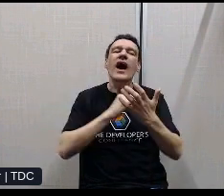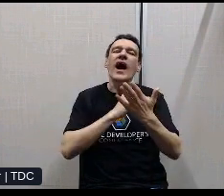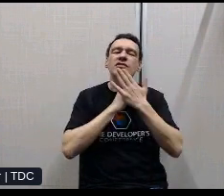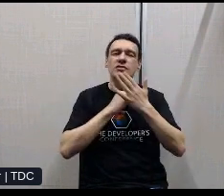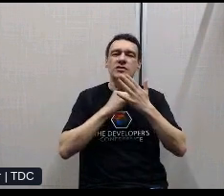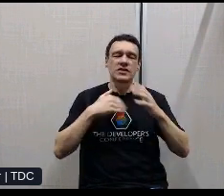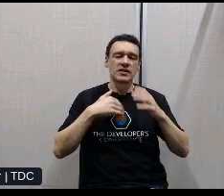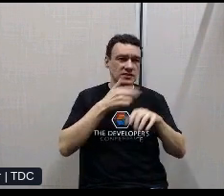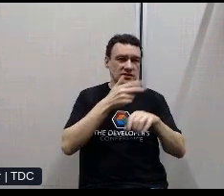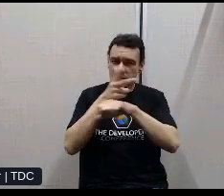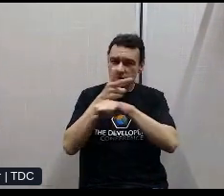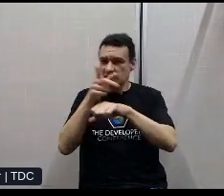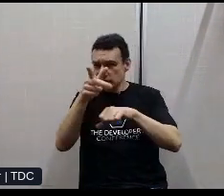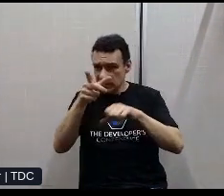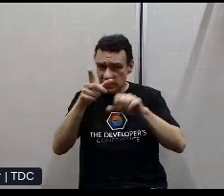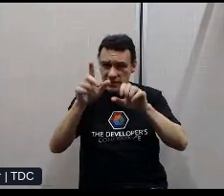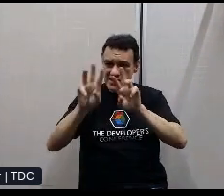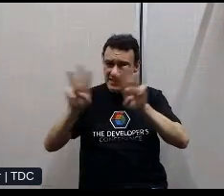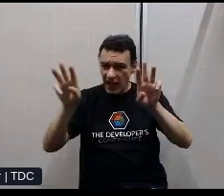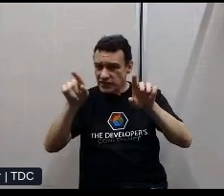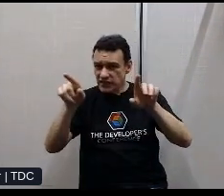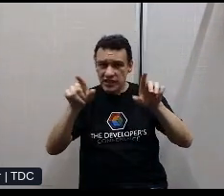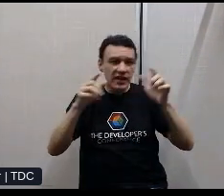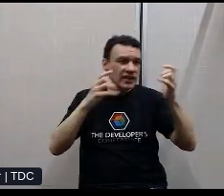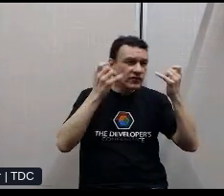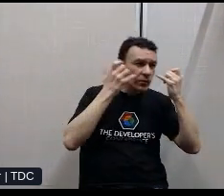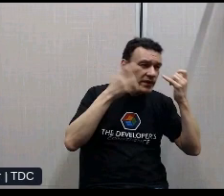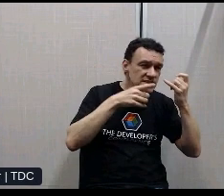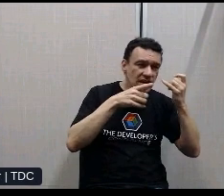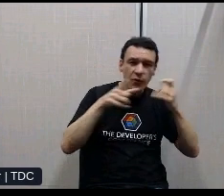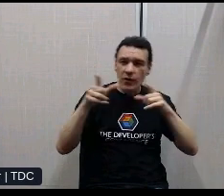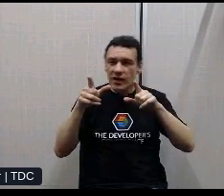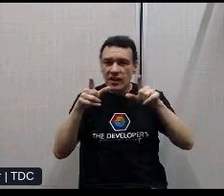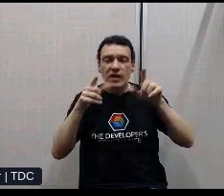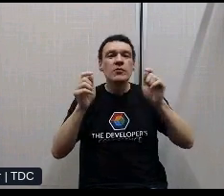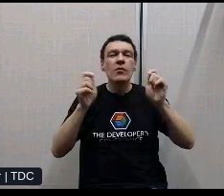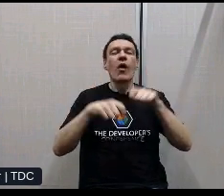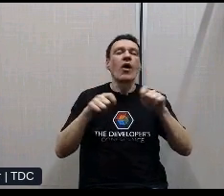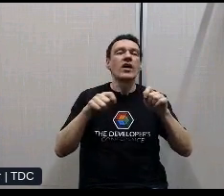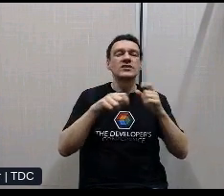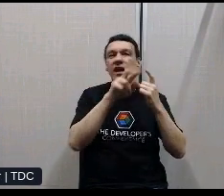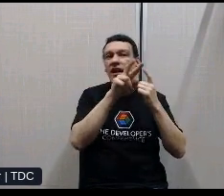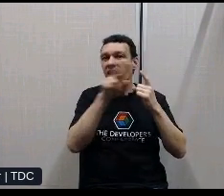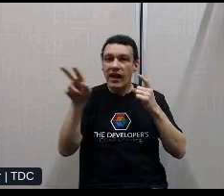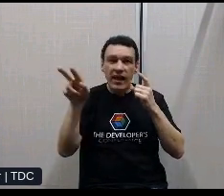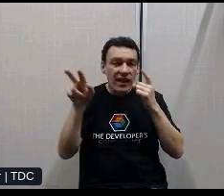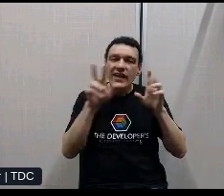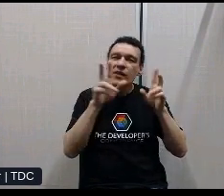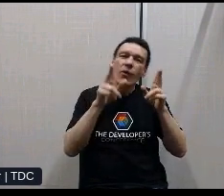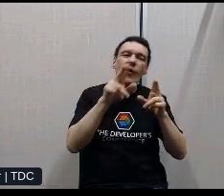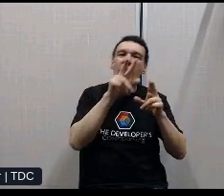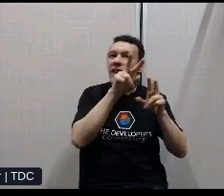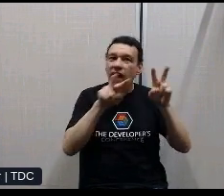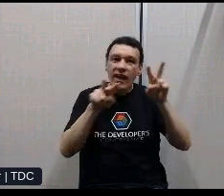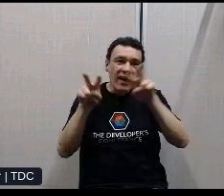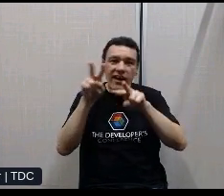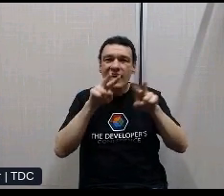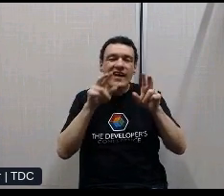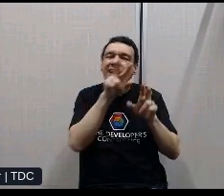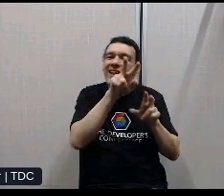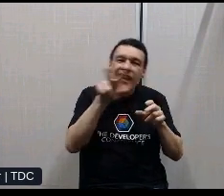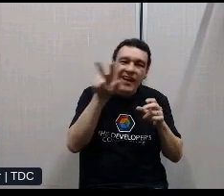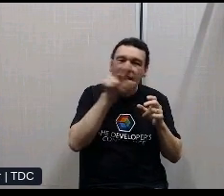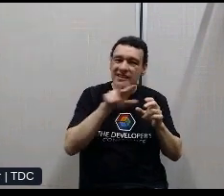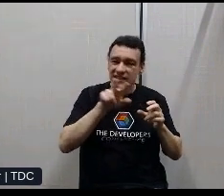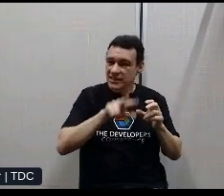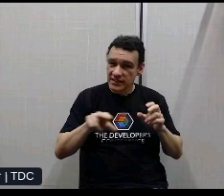alguma informação, você vai conseguir ver em tempo real aquilo, e se não estiver conectado, não precisa, ele